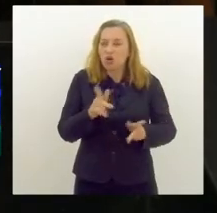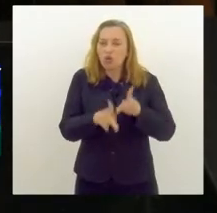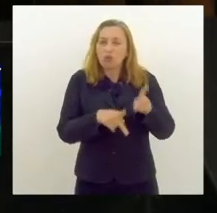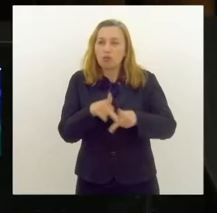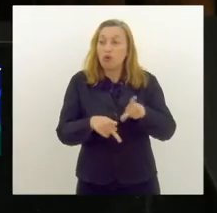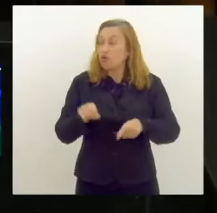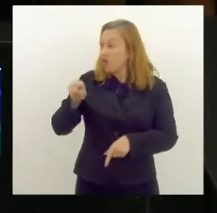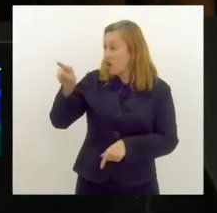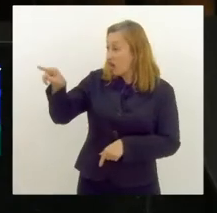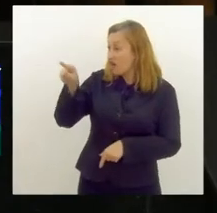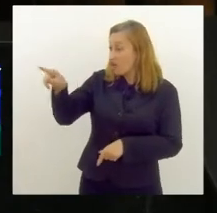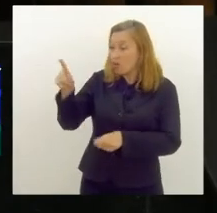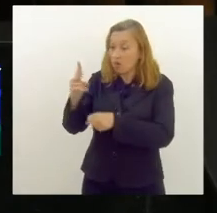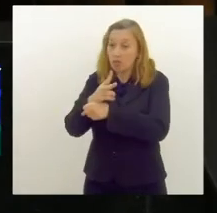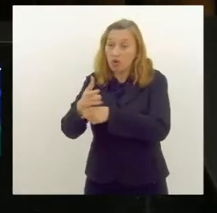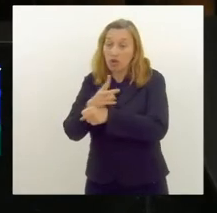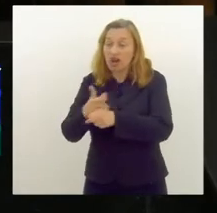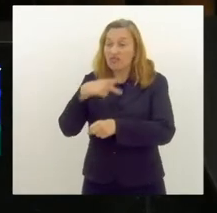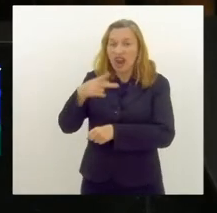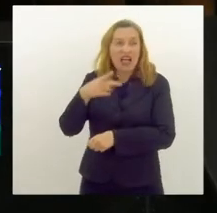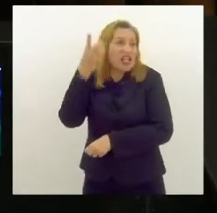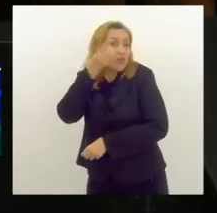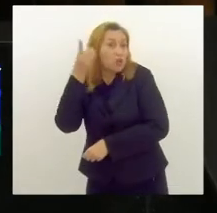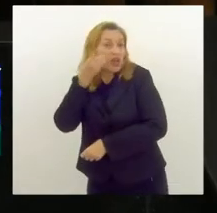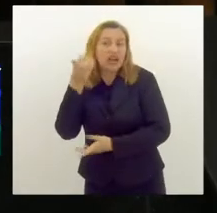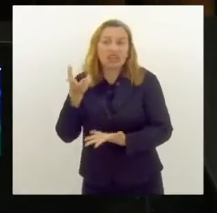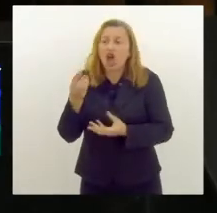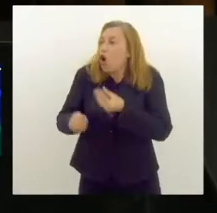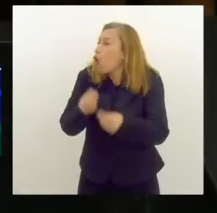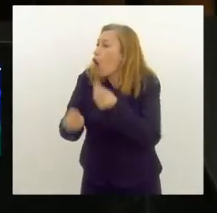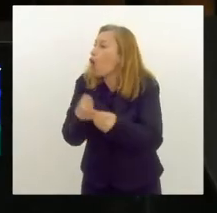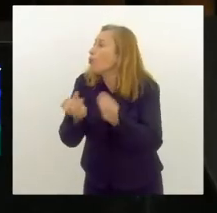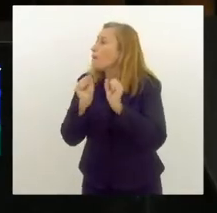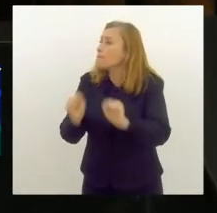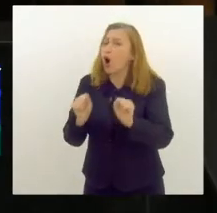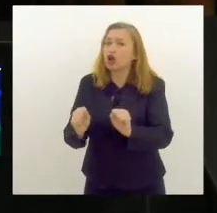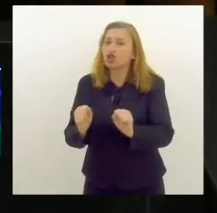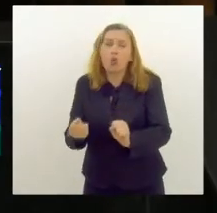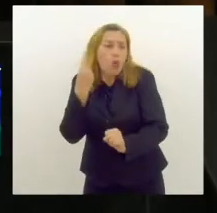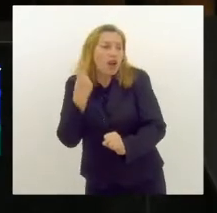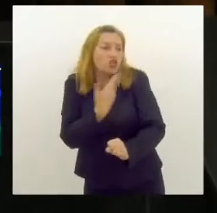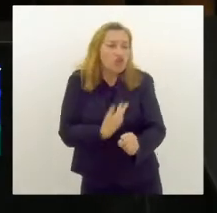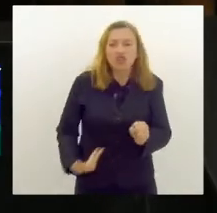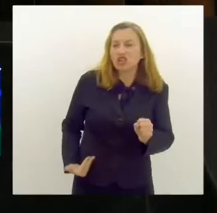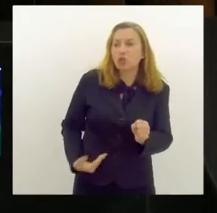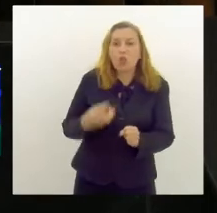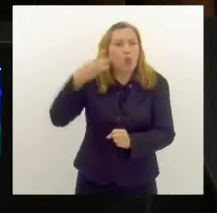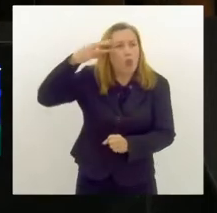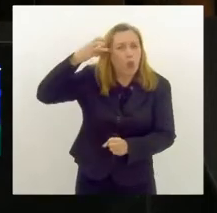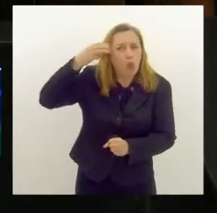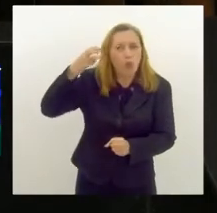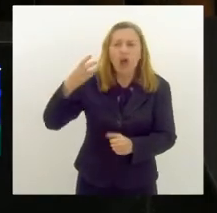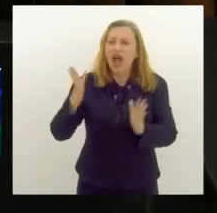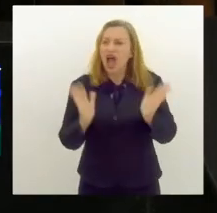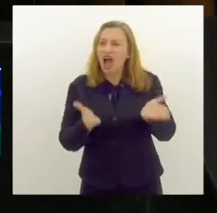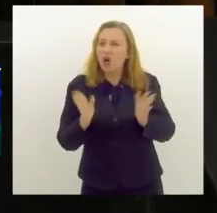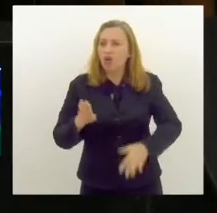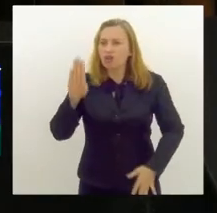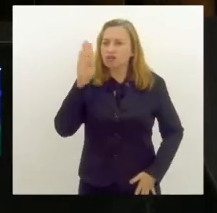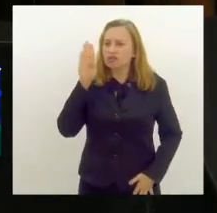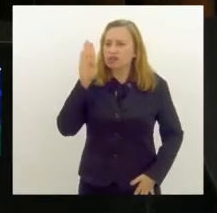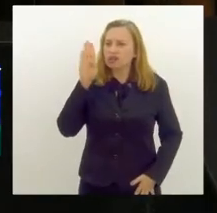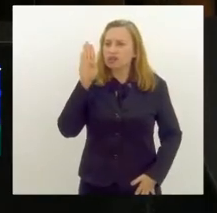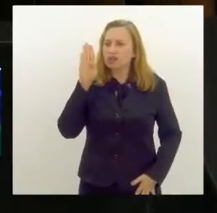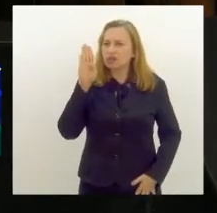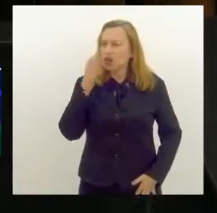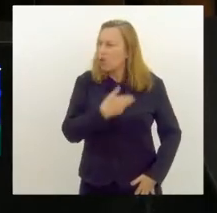lá fora me procurar e falar: deputada, como pode o ex-governador Wilson Witzel se colocar como